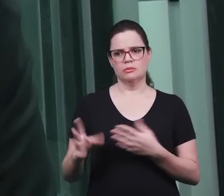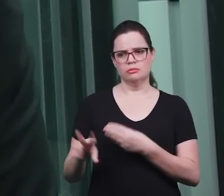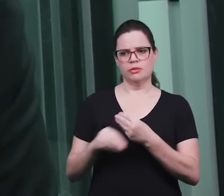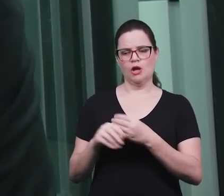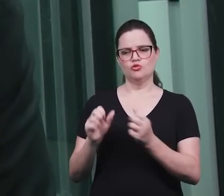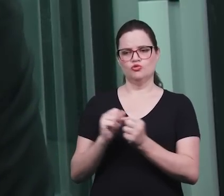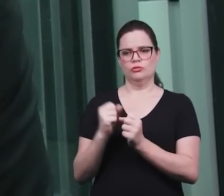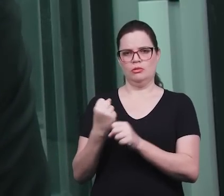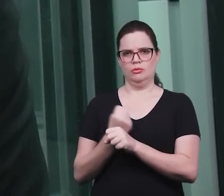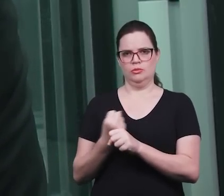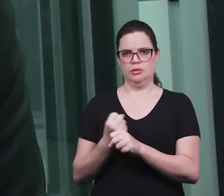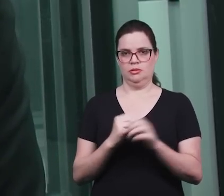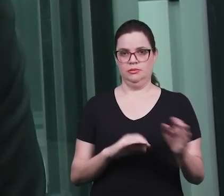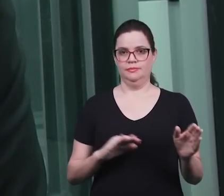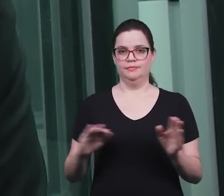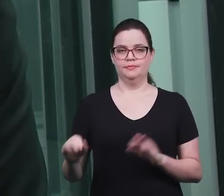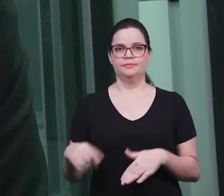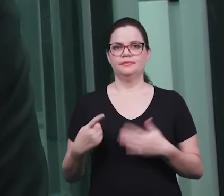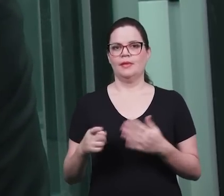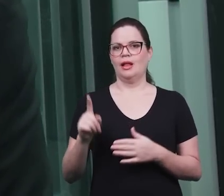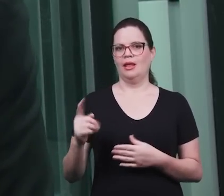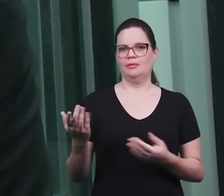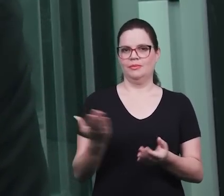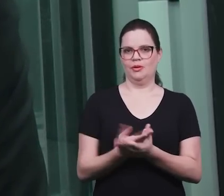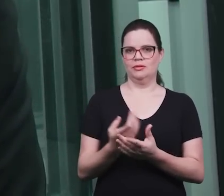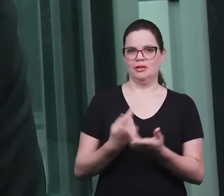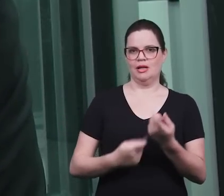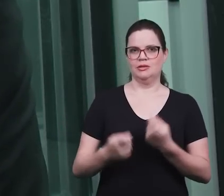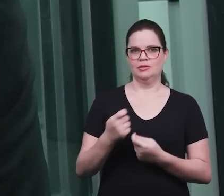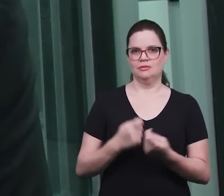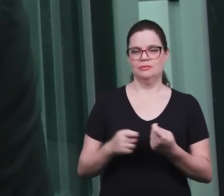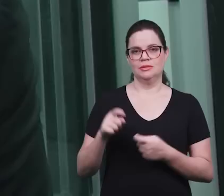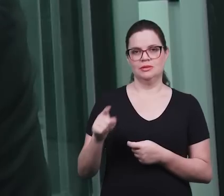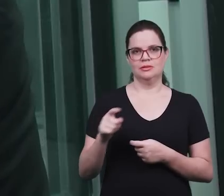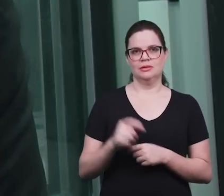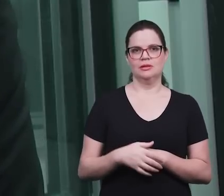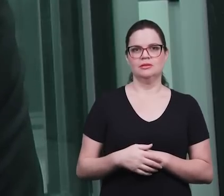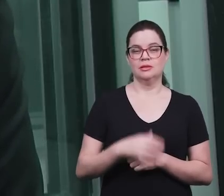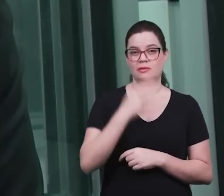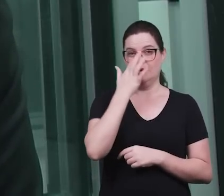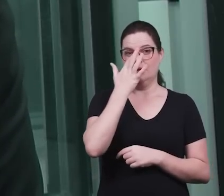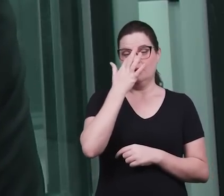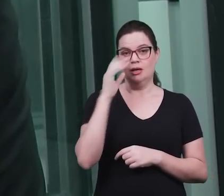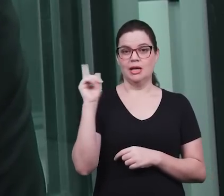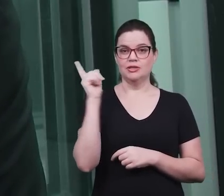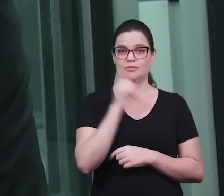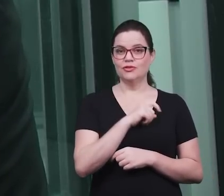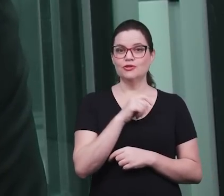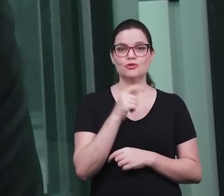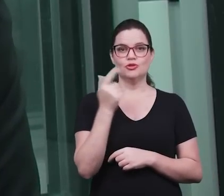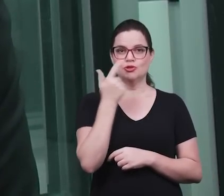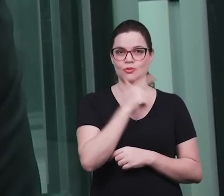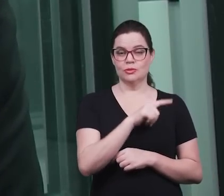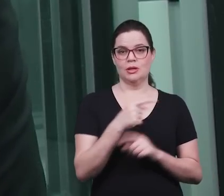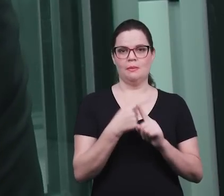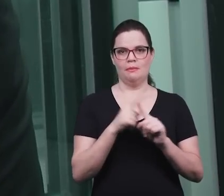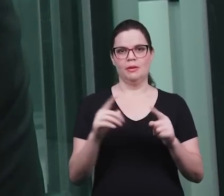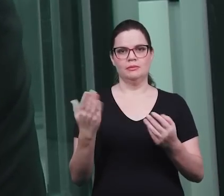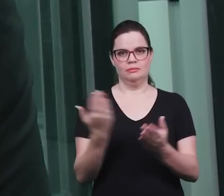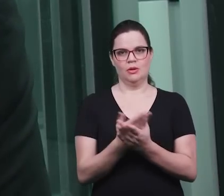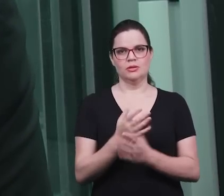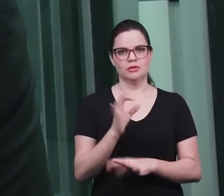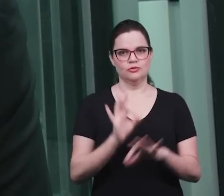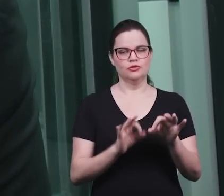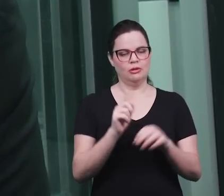processo administrativo, são remotas as chances dele reconhecer esse direito. Mas, no processo judicial, é